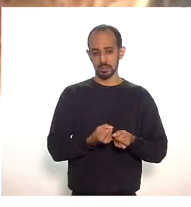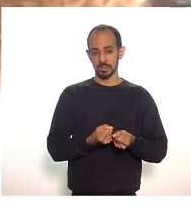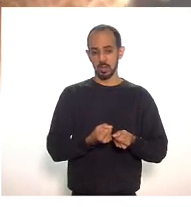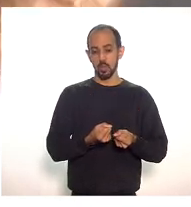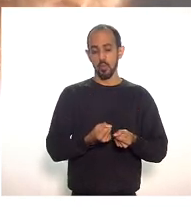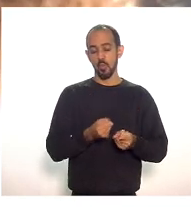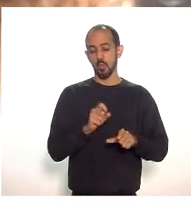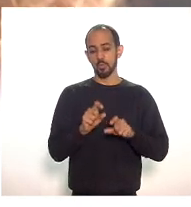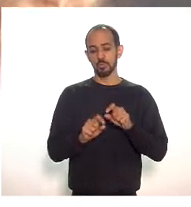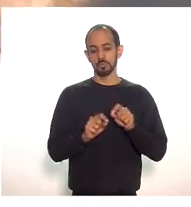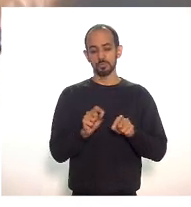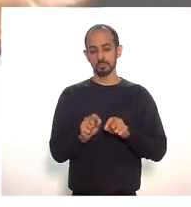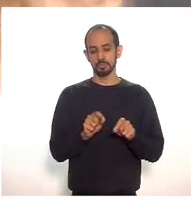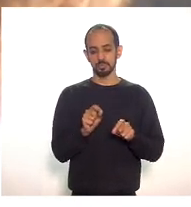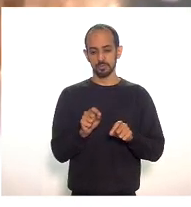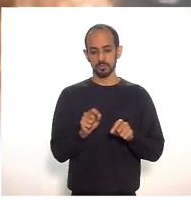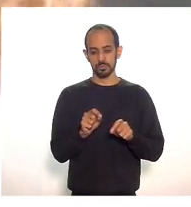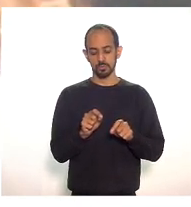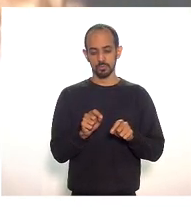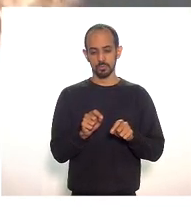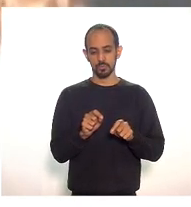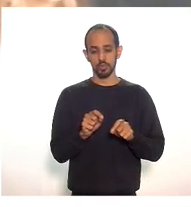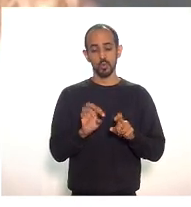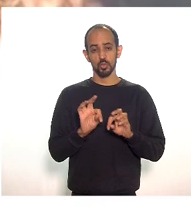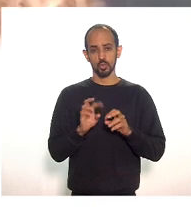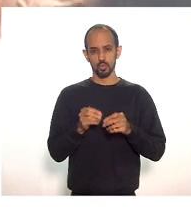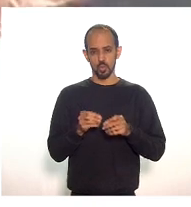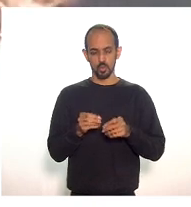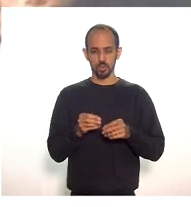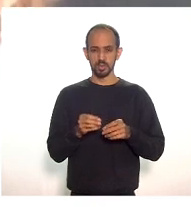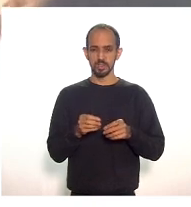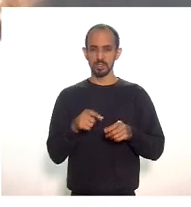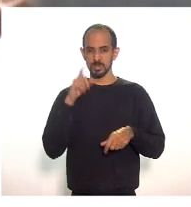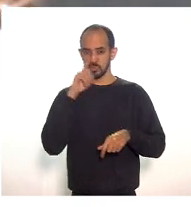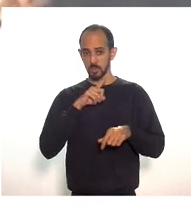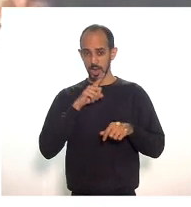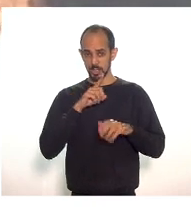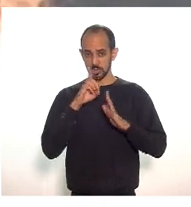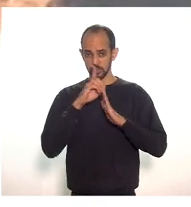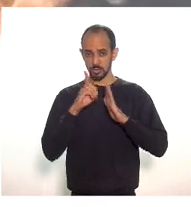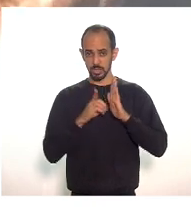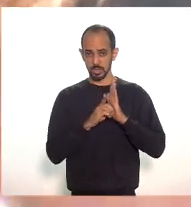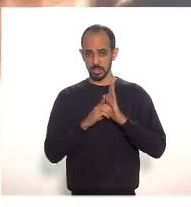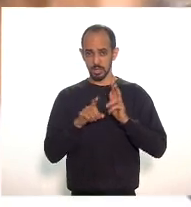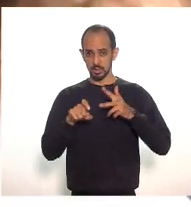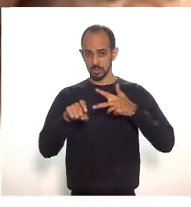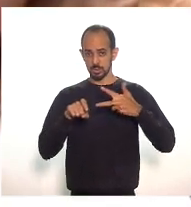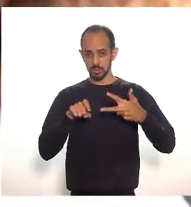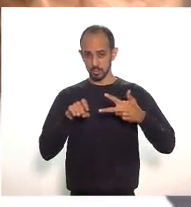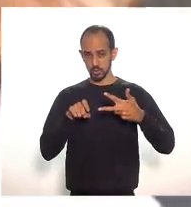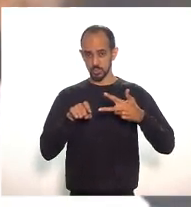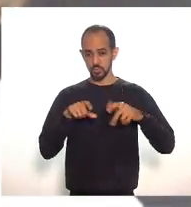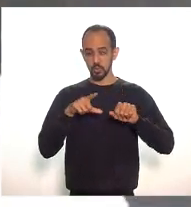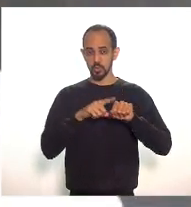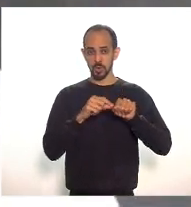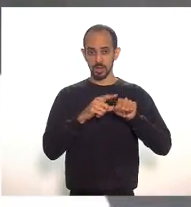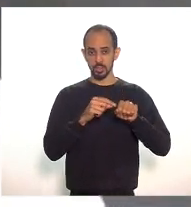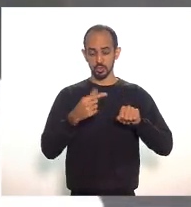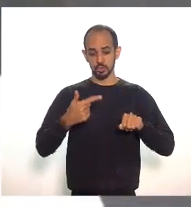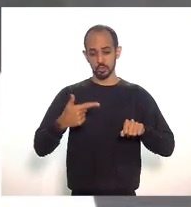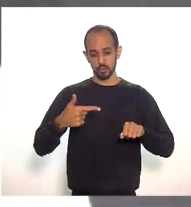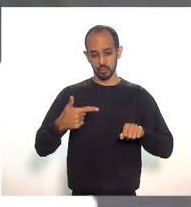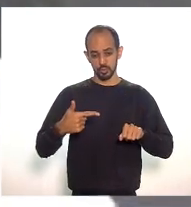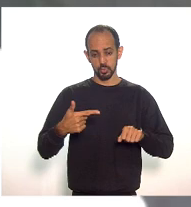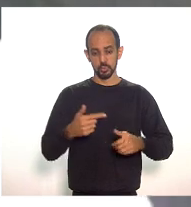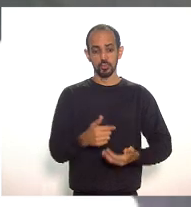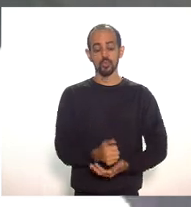mesmo com esse essas em constantes no decreto do executivo eu o artigo segundo desse pdl que a gente